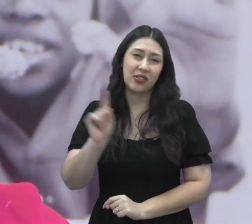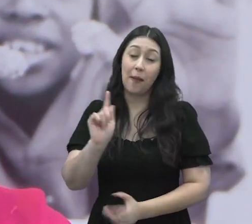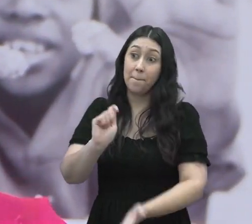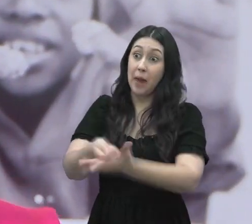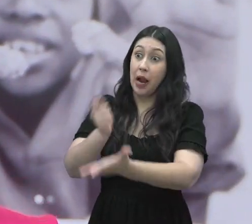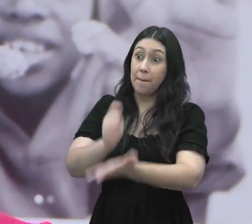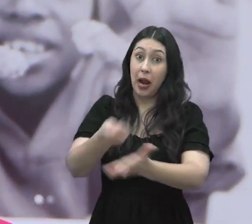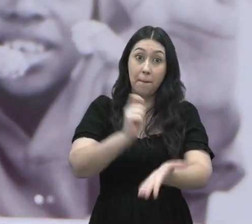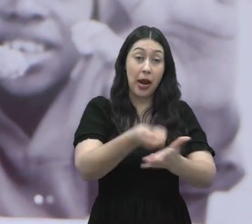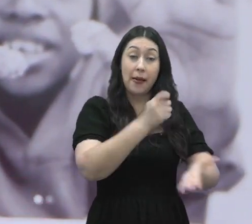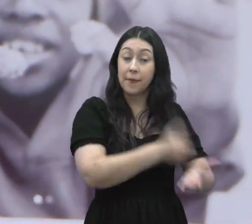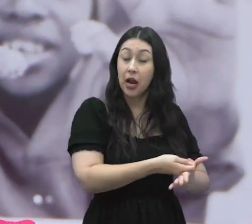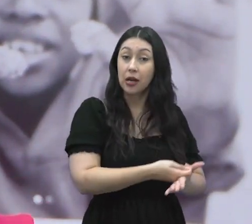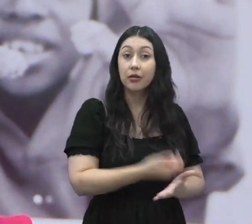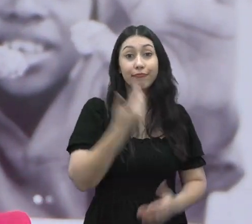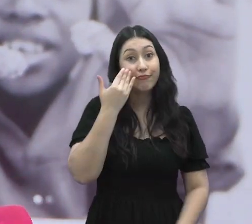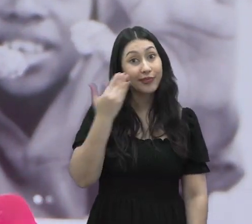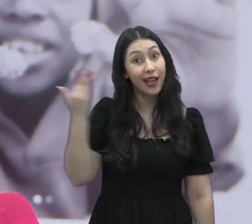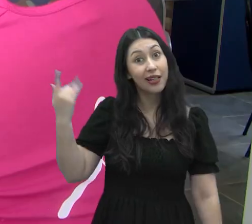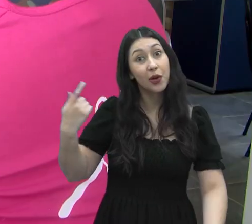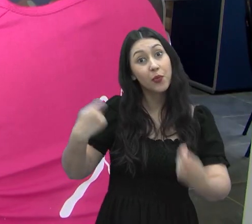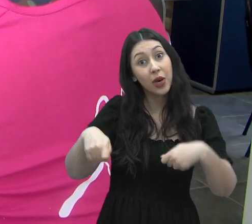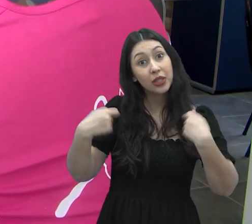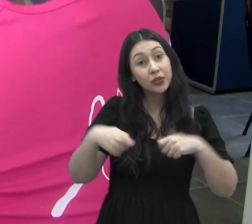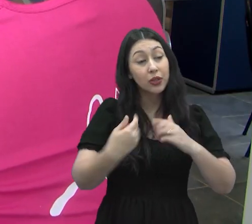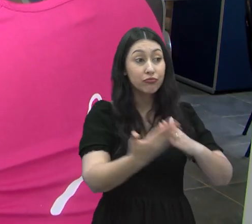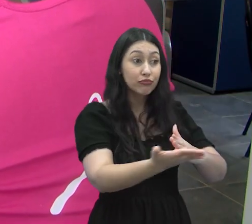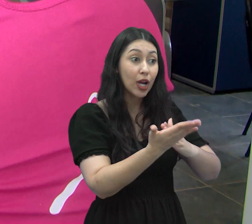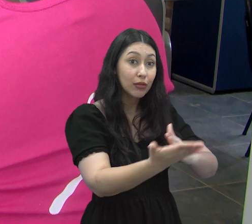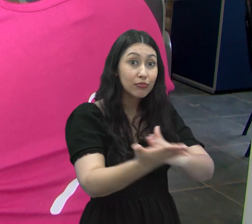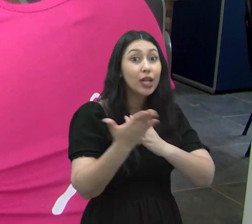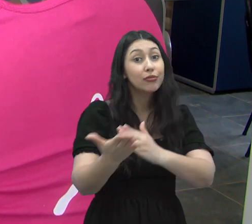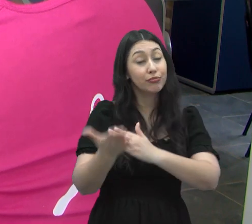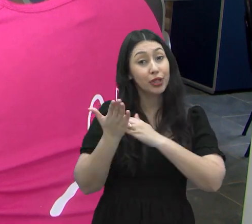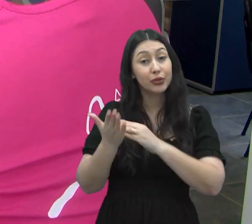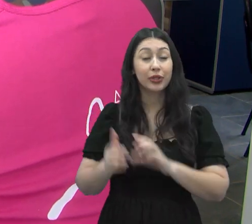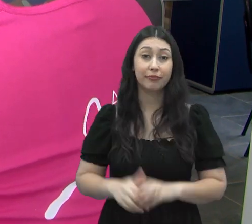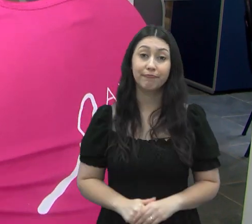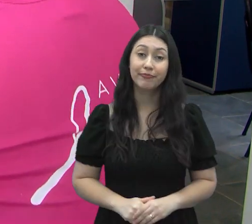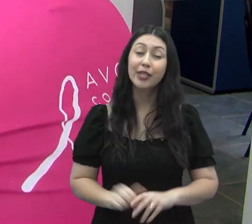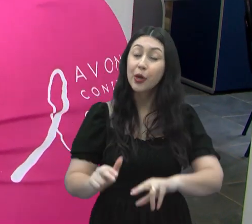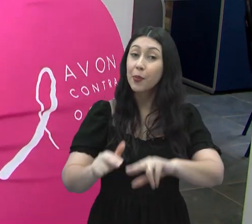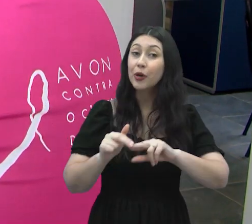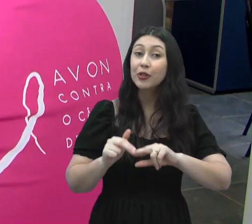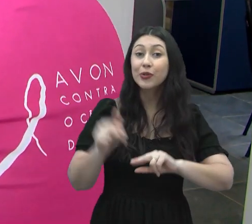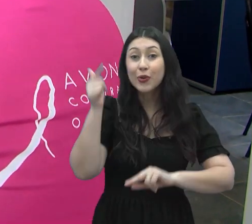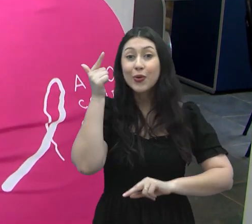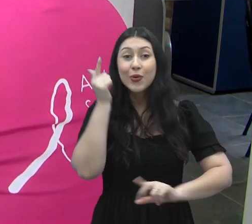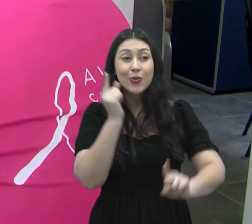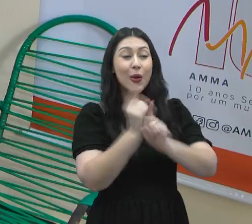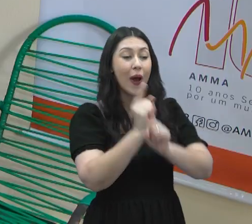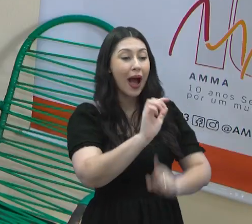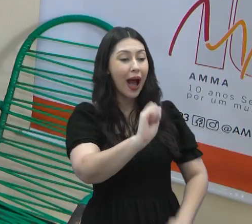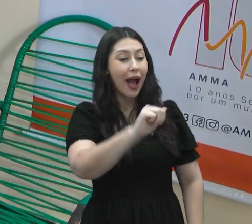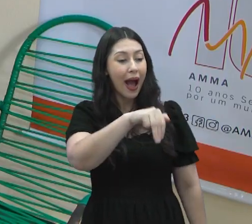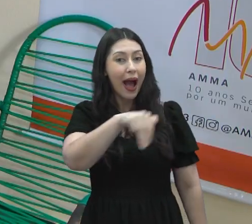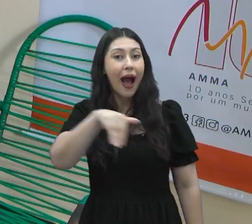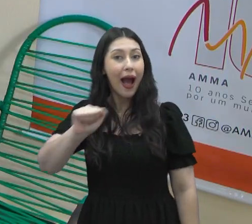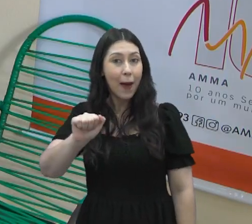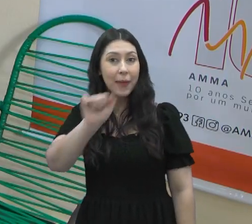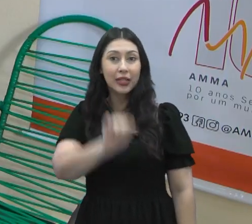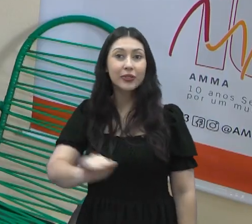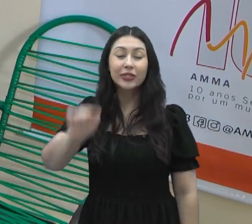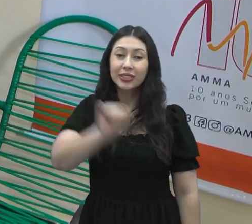arcar com todas as despesas. E ela precisou buscar outras formas de ajuda. Foi aí que a AMA,